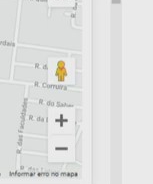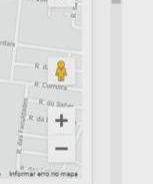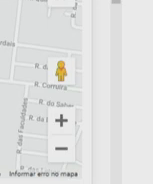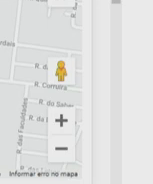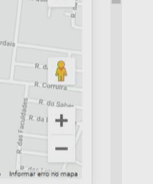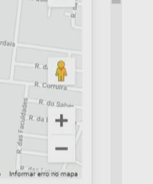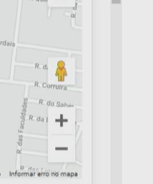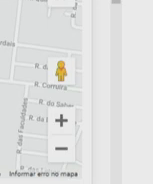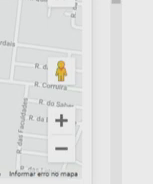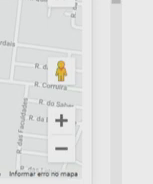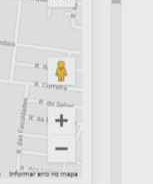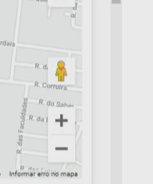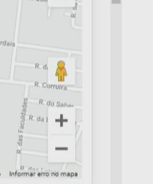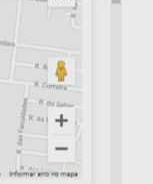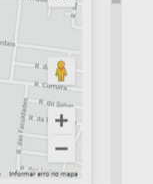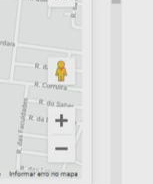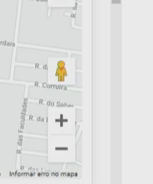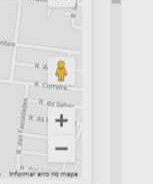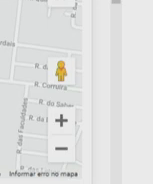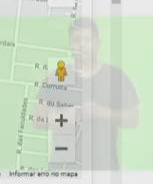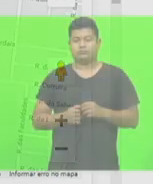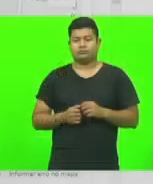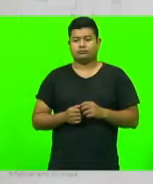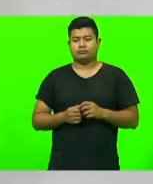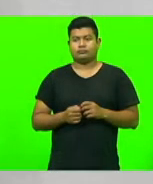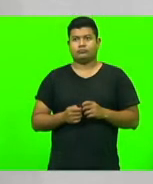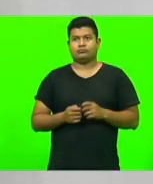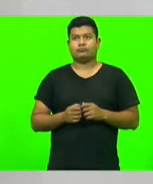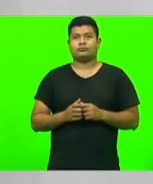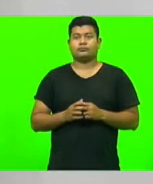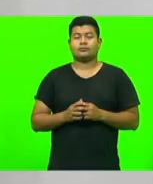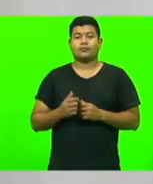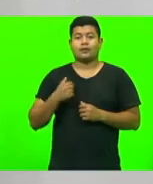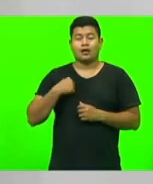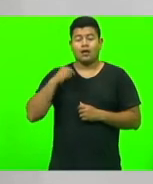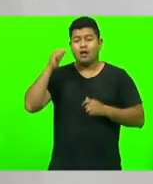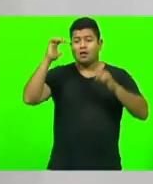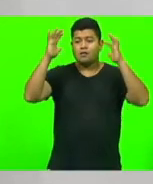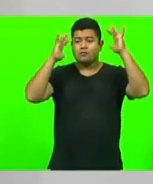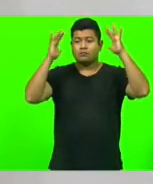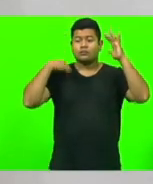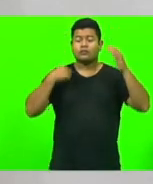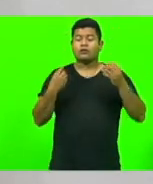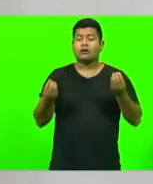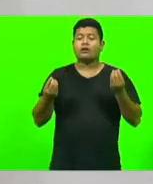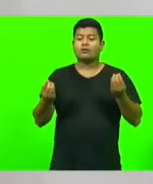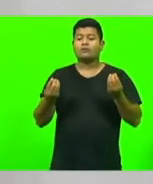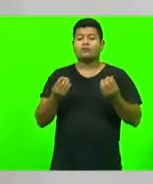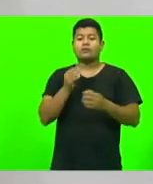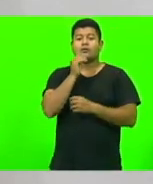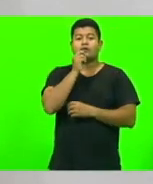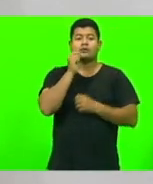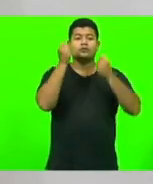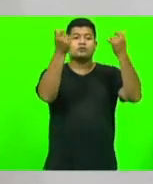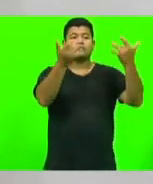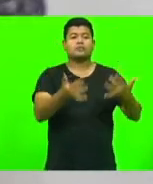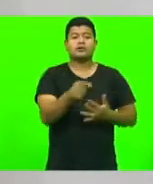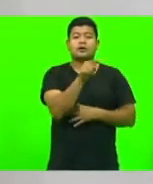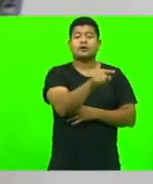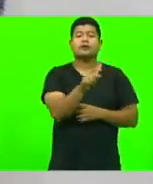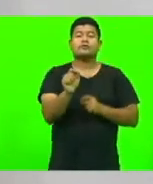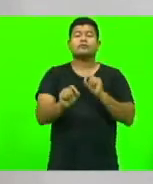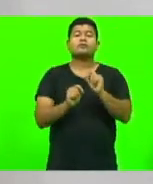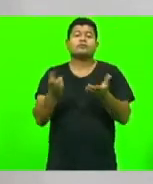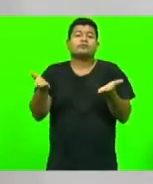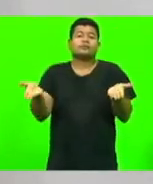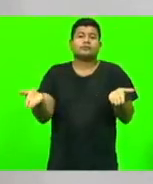sendo executados, eu pergunto o que eu vou dizer quando eu visito uma escola que está lá interditada com uma